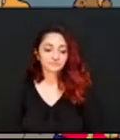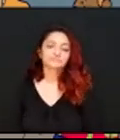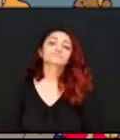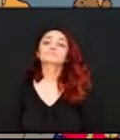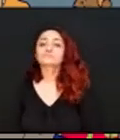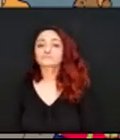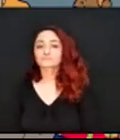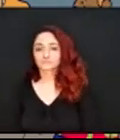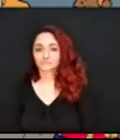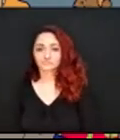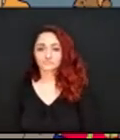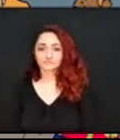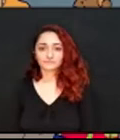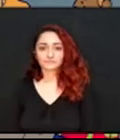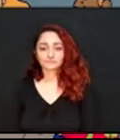E aí